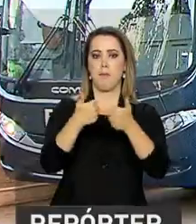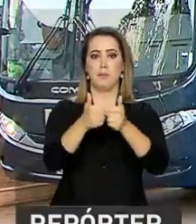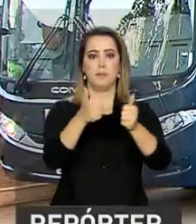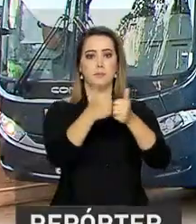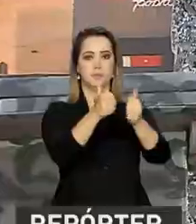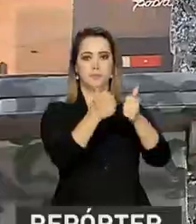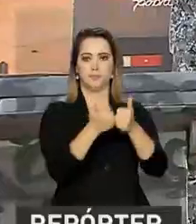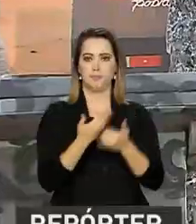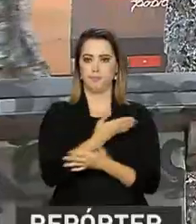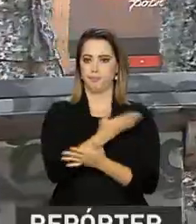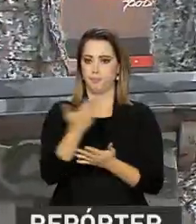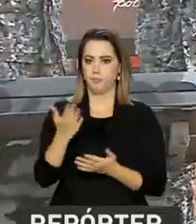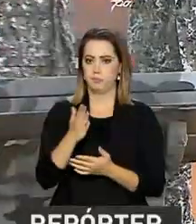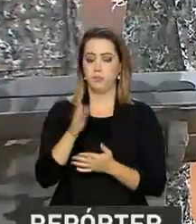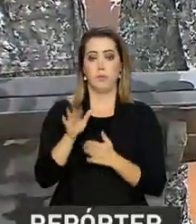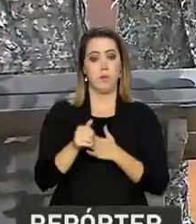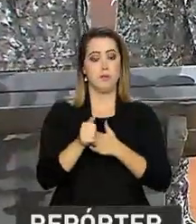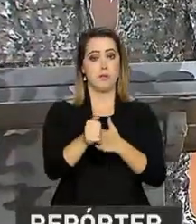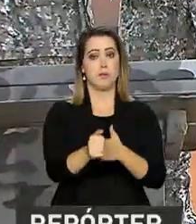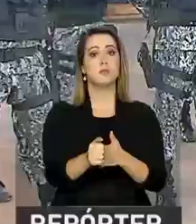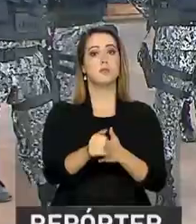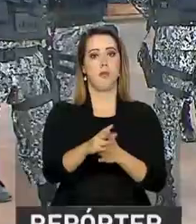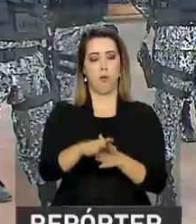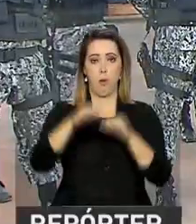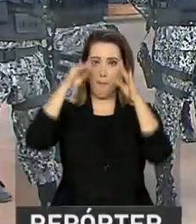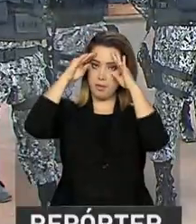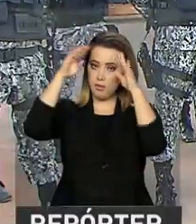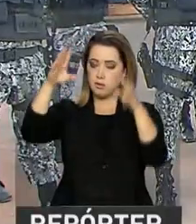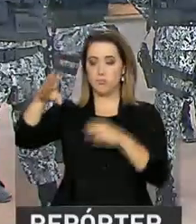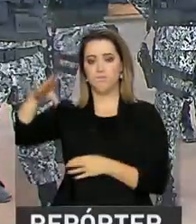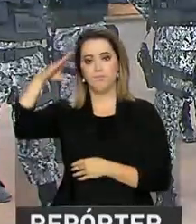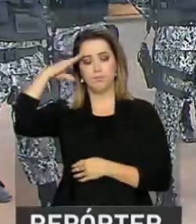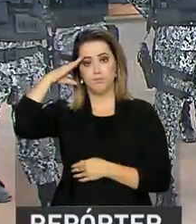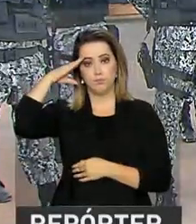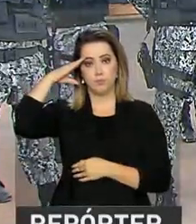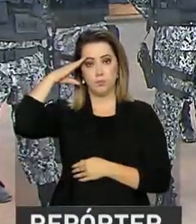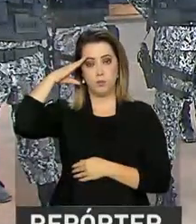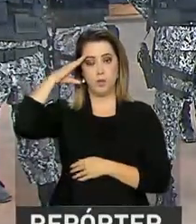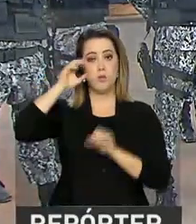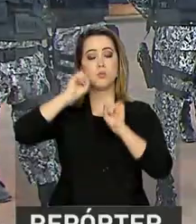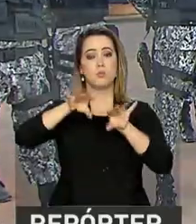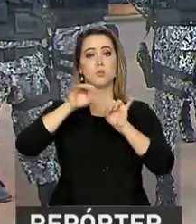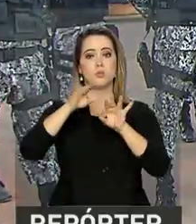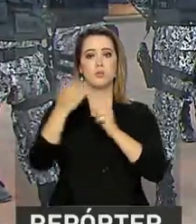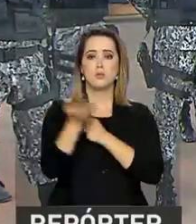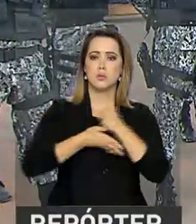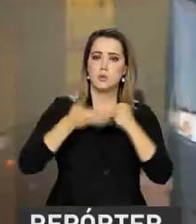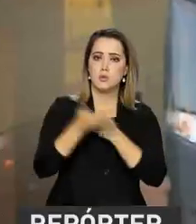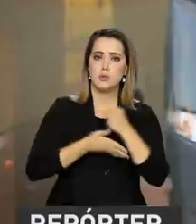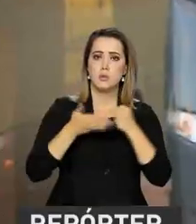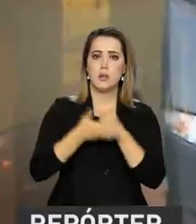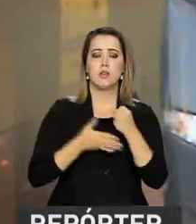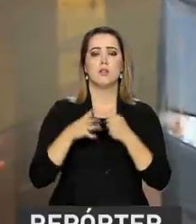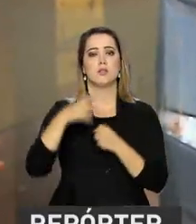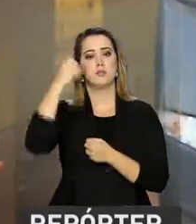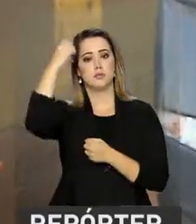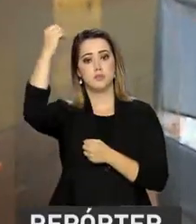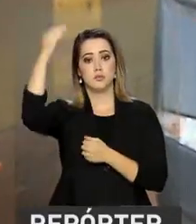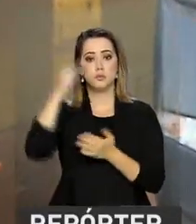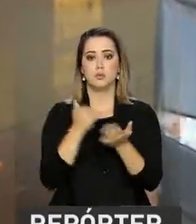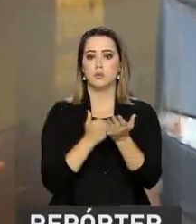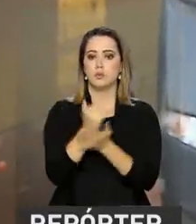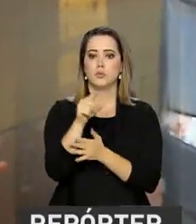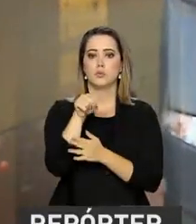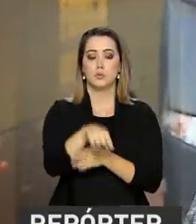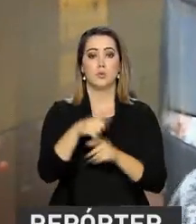microibus. Seguindo o protocolo, a tropa recebeu as instruções básicas da viagem ainda na base da